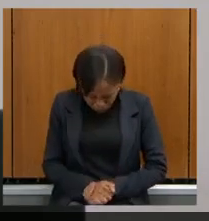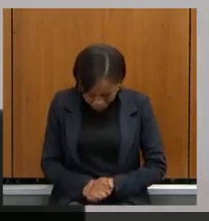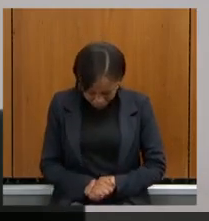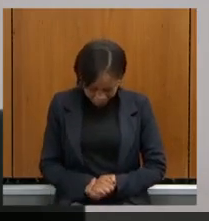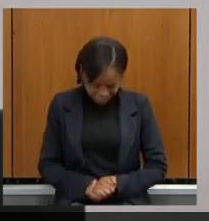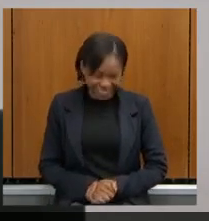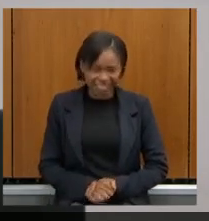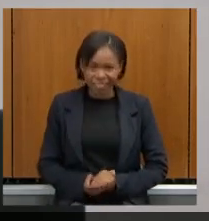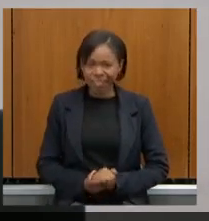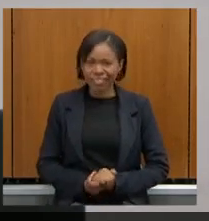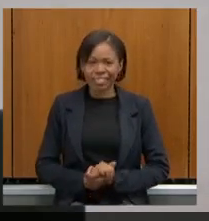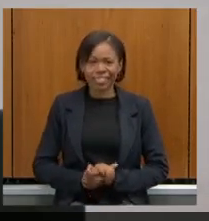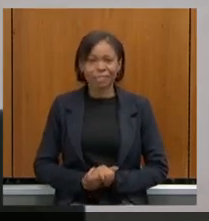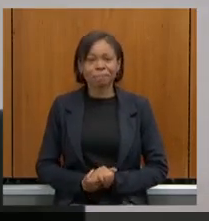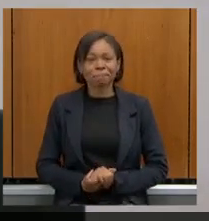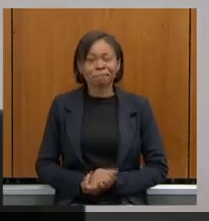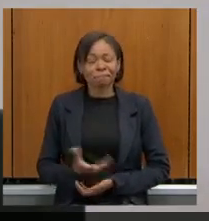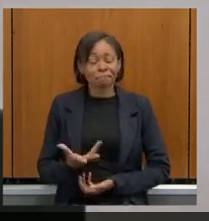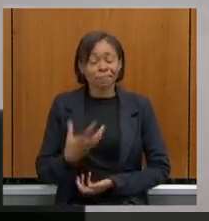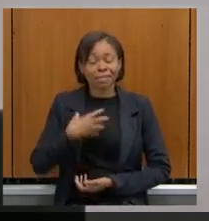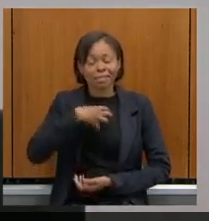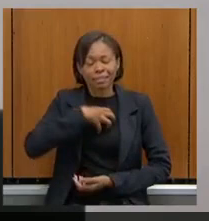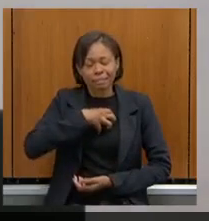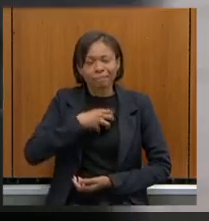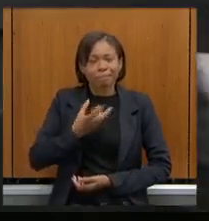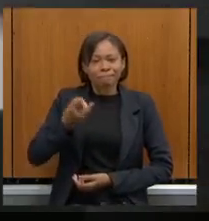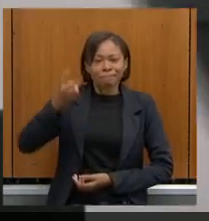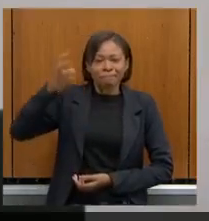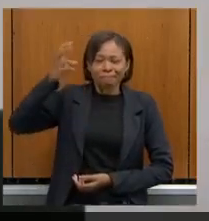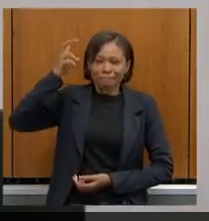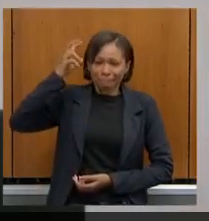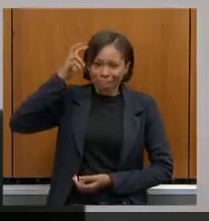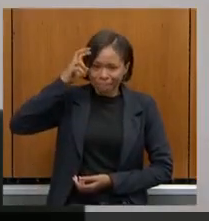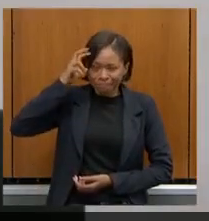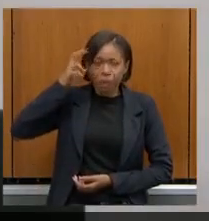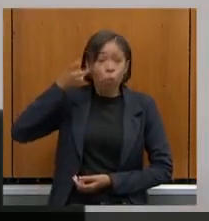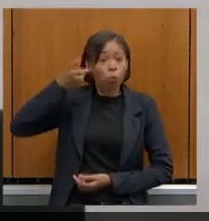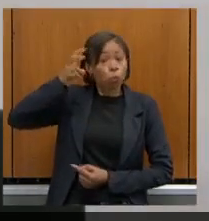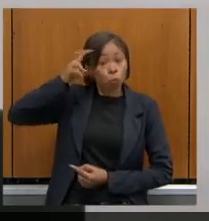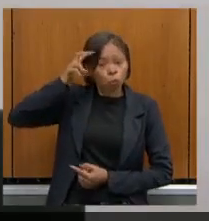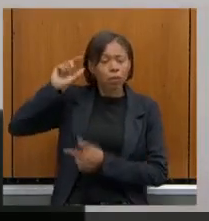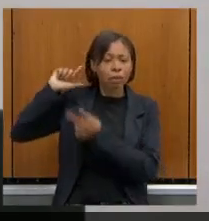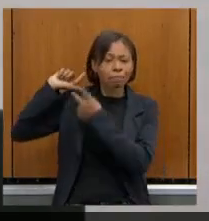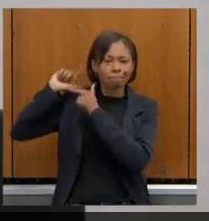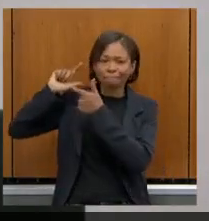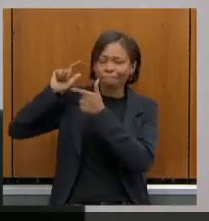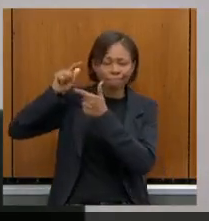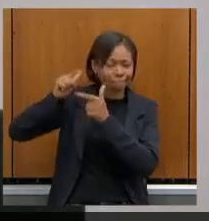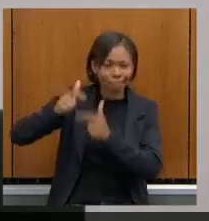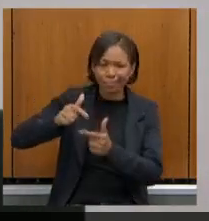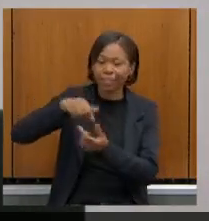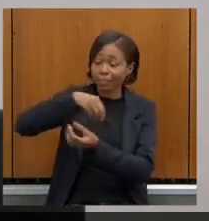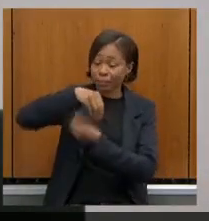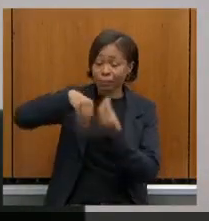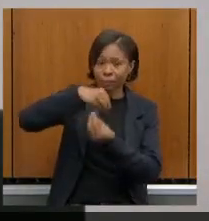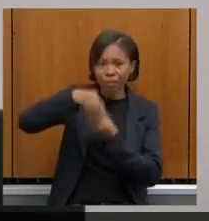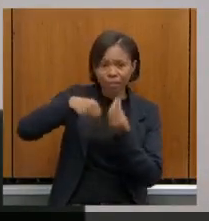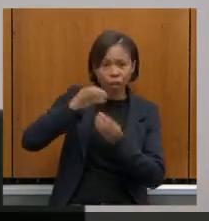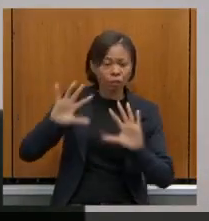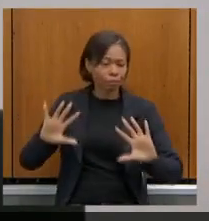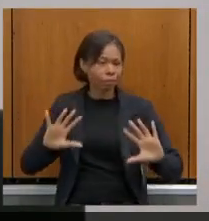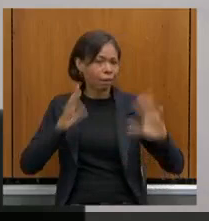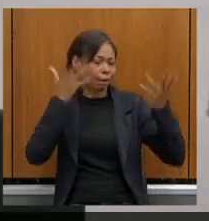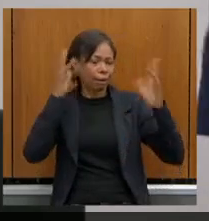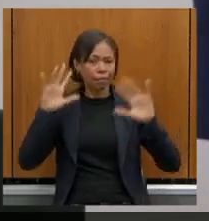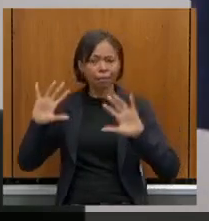esse segmento culturais da cultura tradicional entre os congados folias de reis